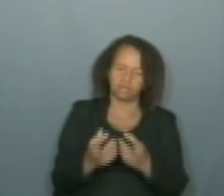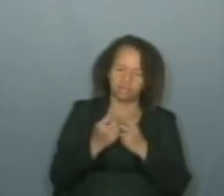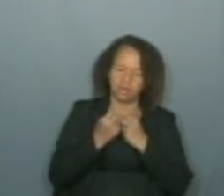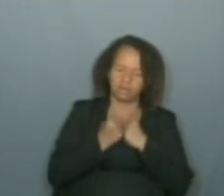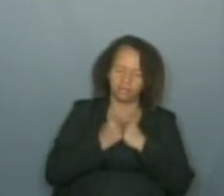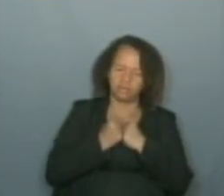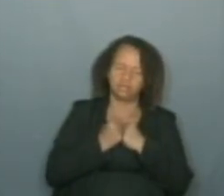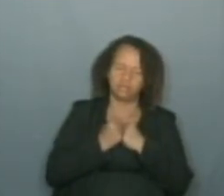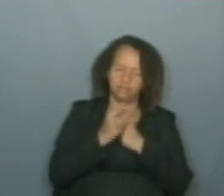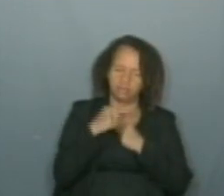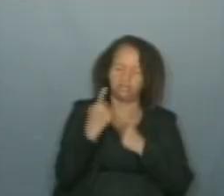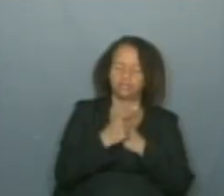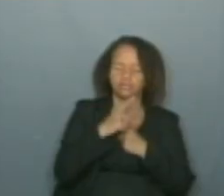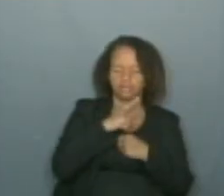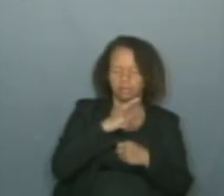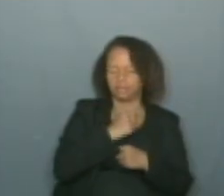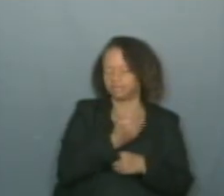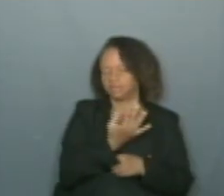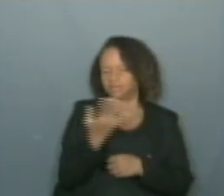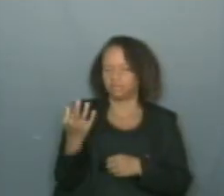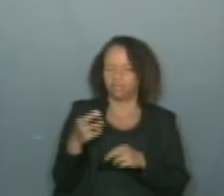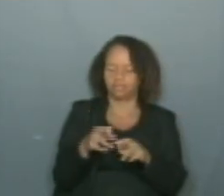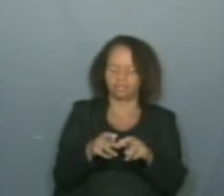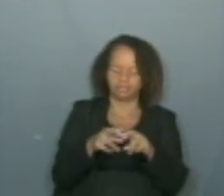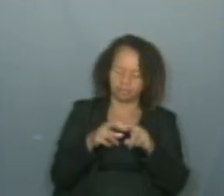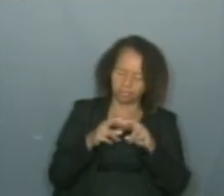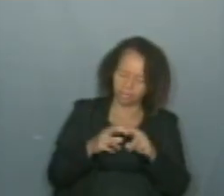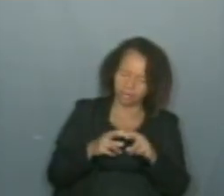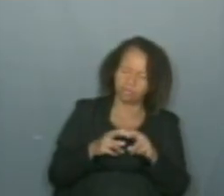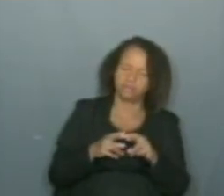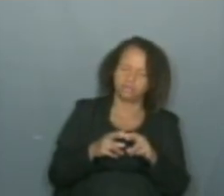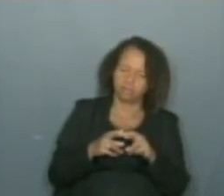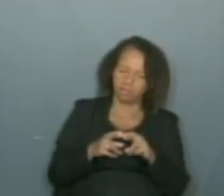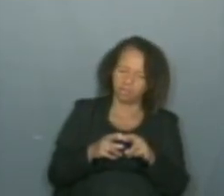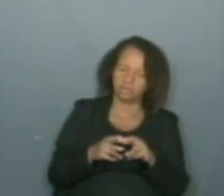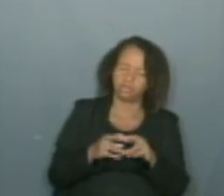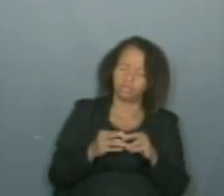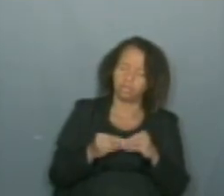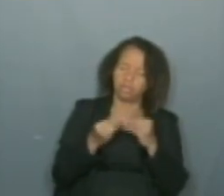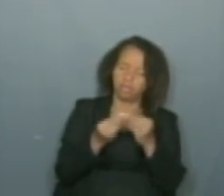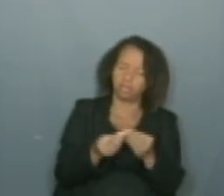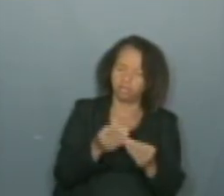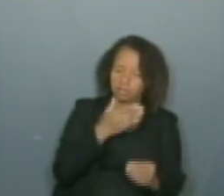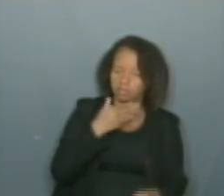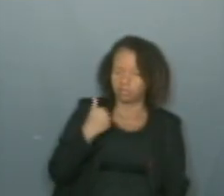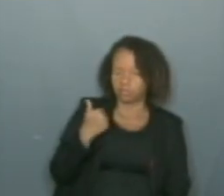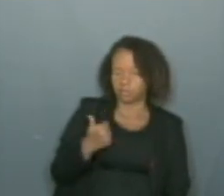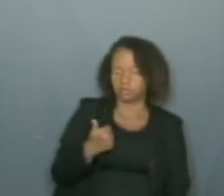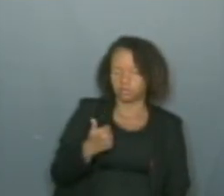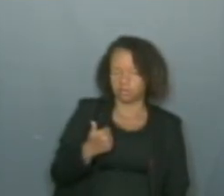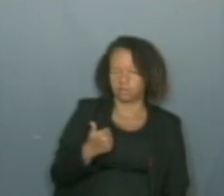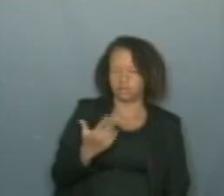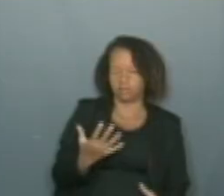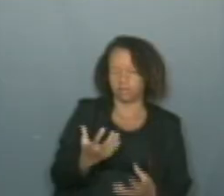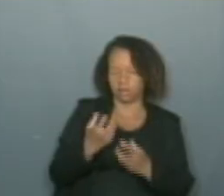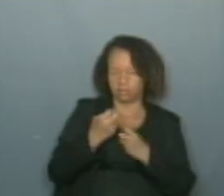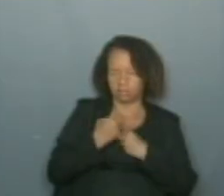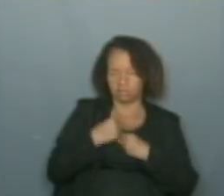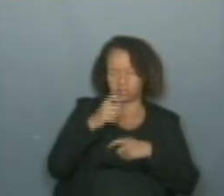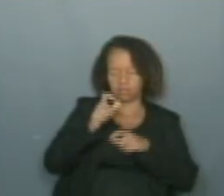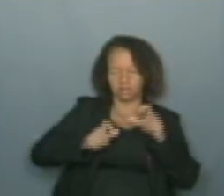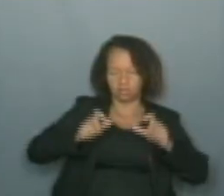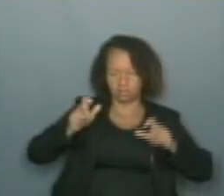acolhimento. Nós temos inúmeros requerimentos que buscam levar melhoria no acolhimento